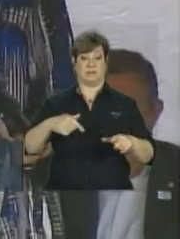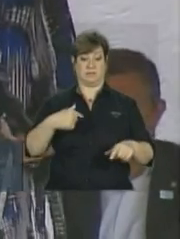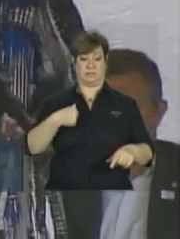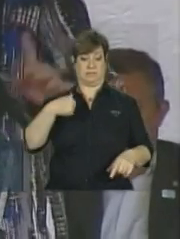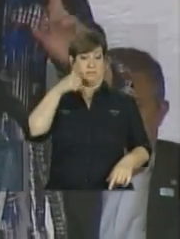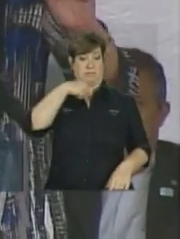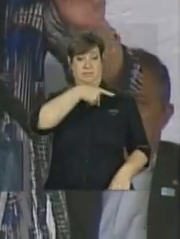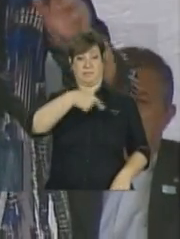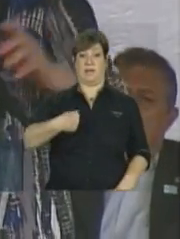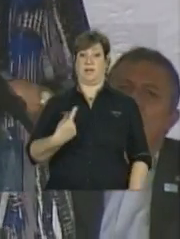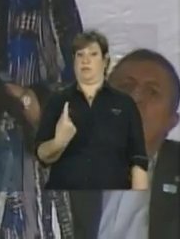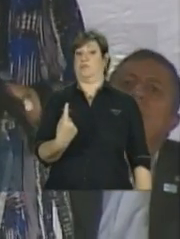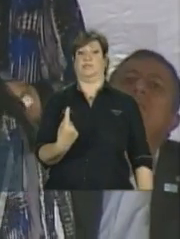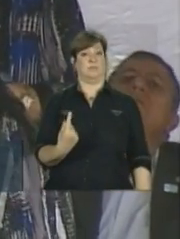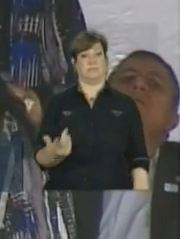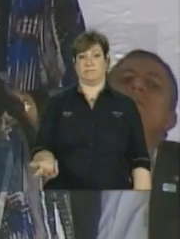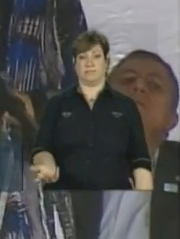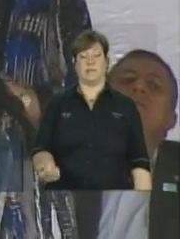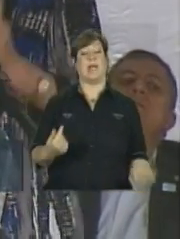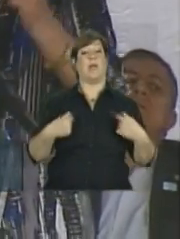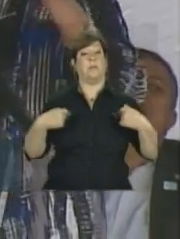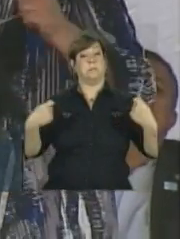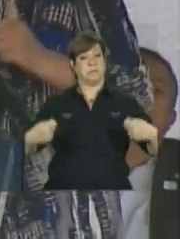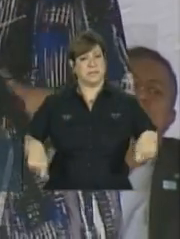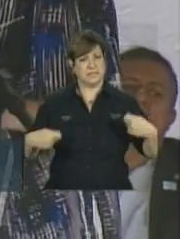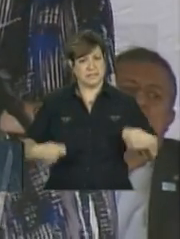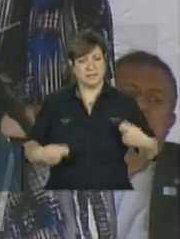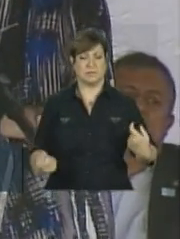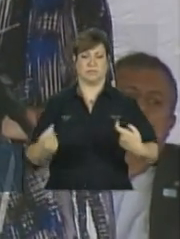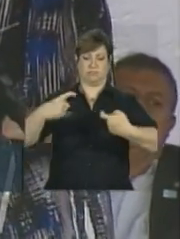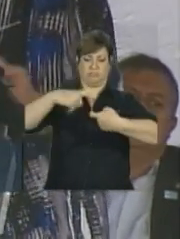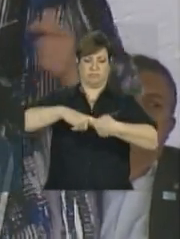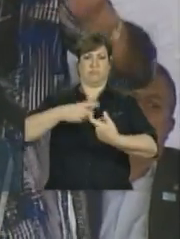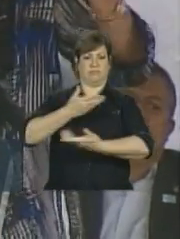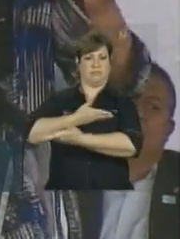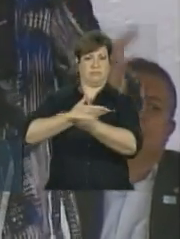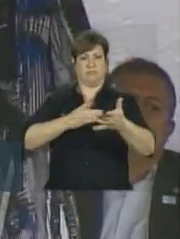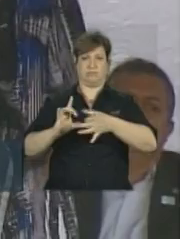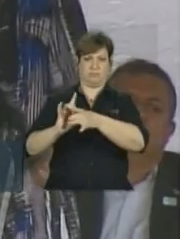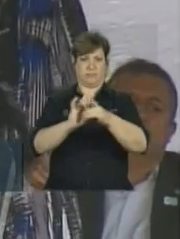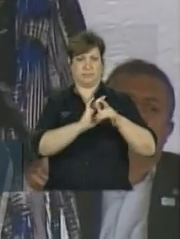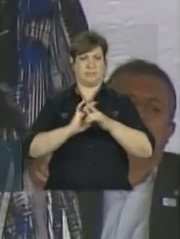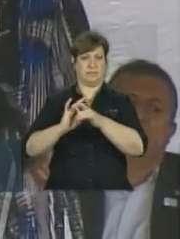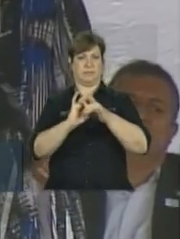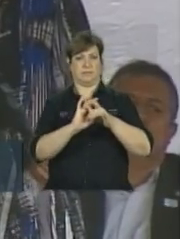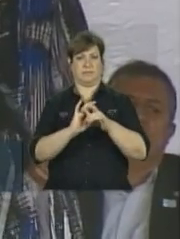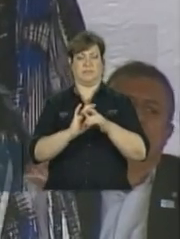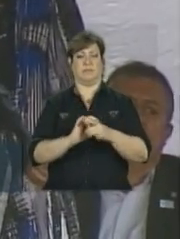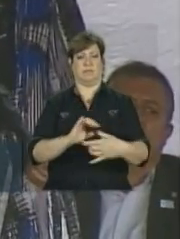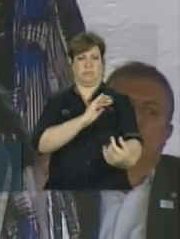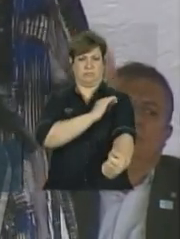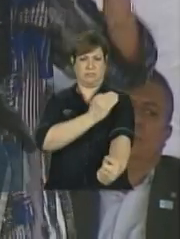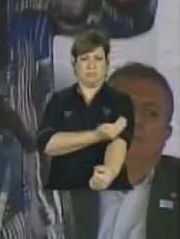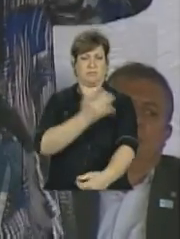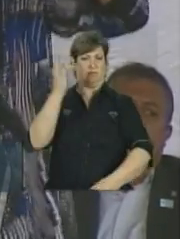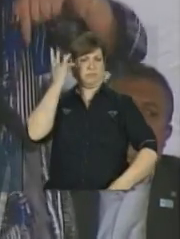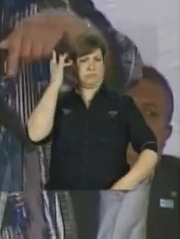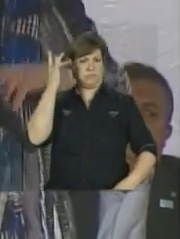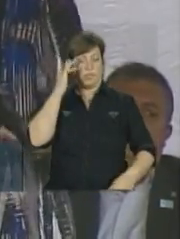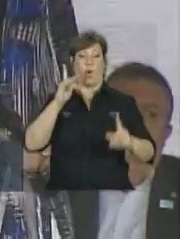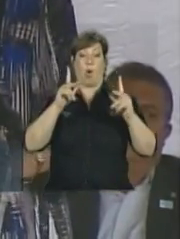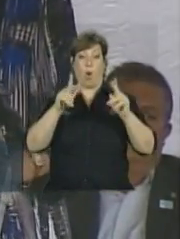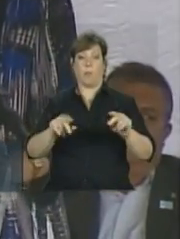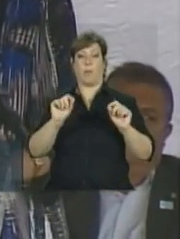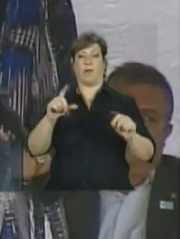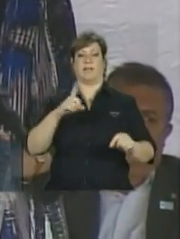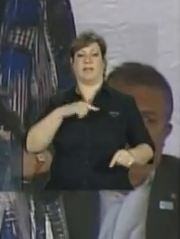presidenta. Eu preciso de parceiros, e preciso de parceiros competentes, como o que tem